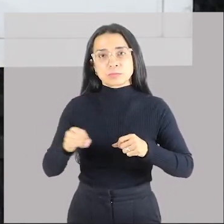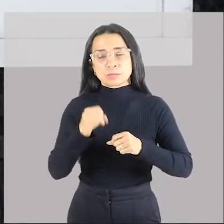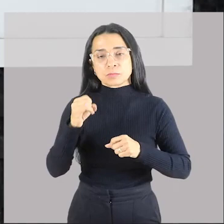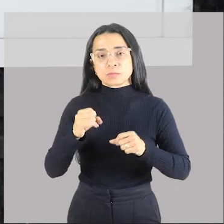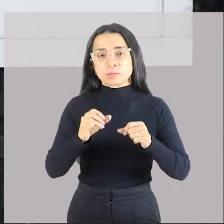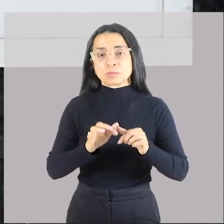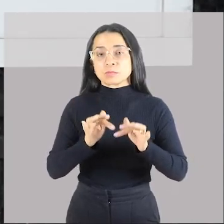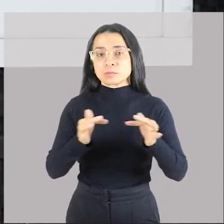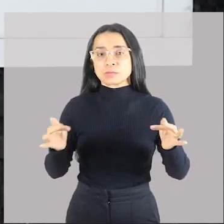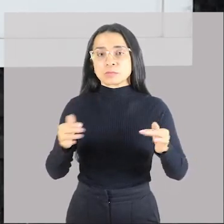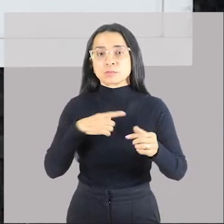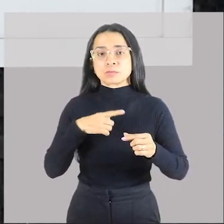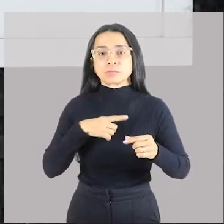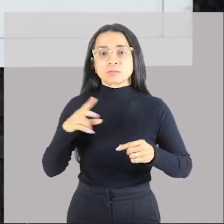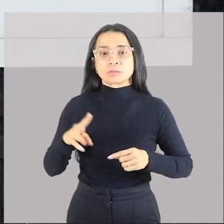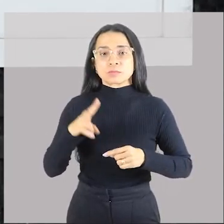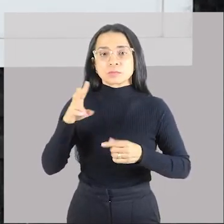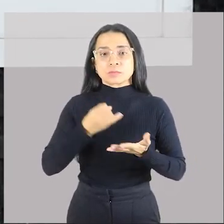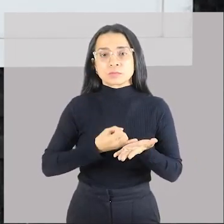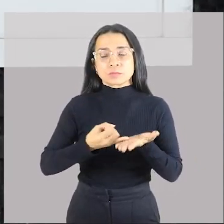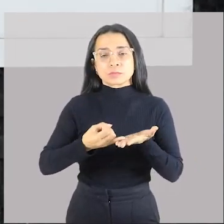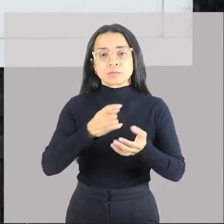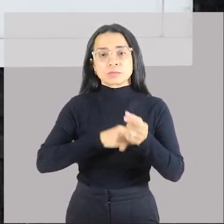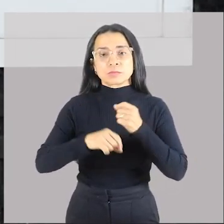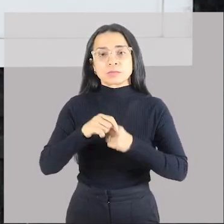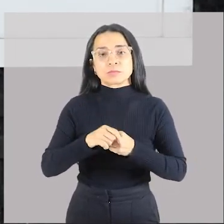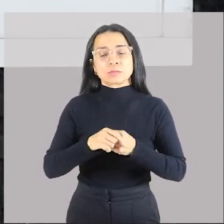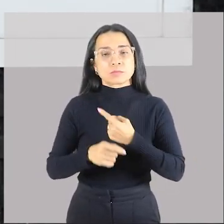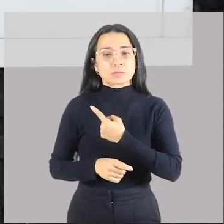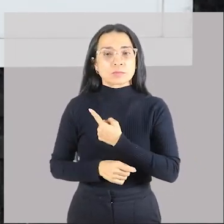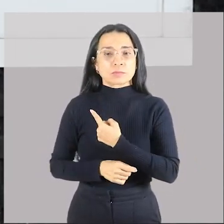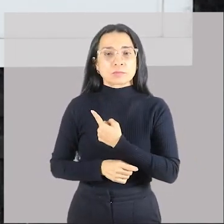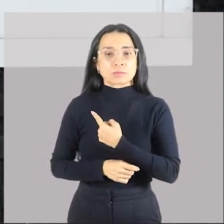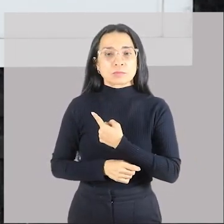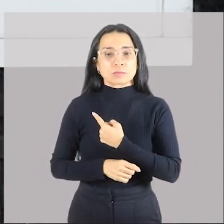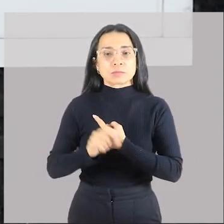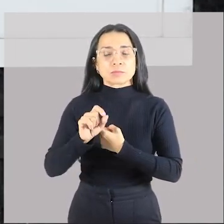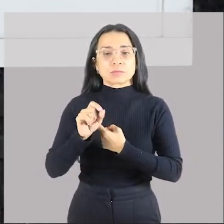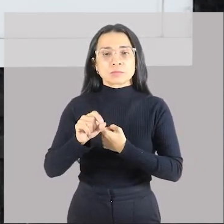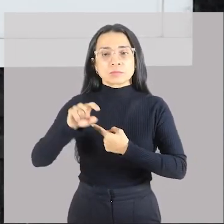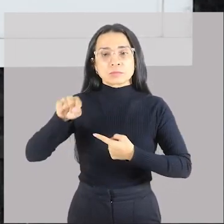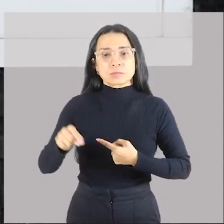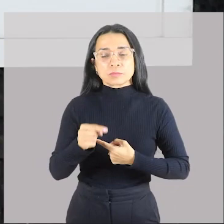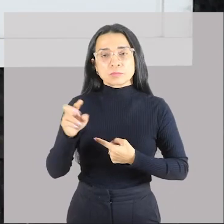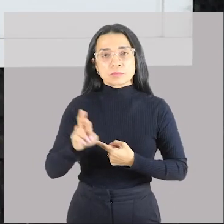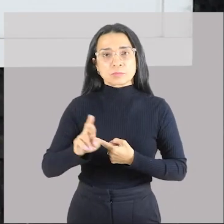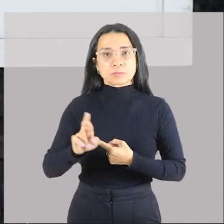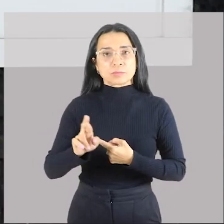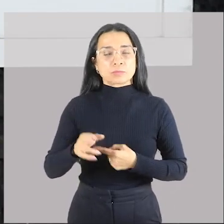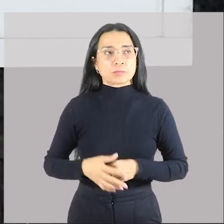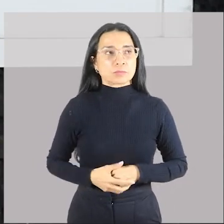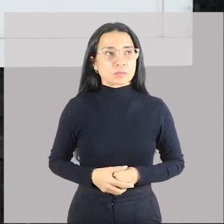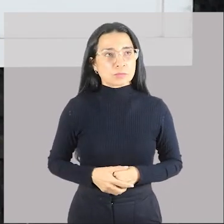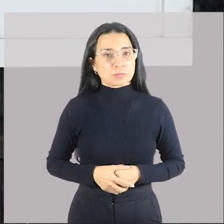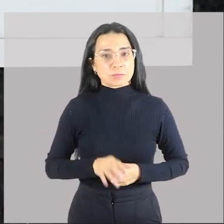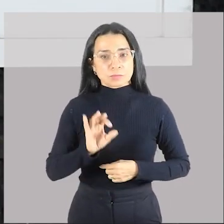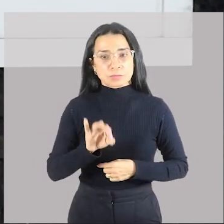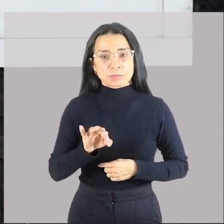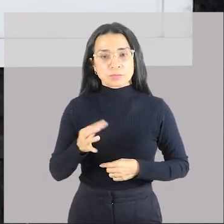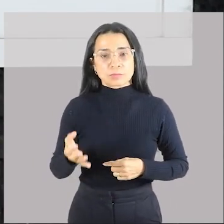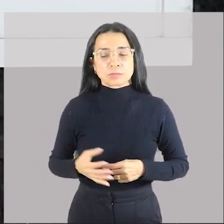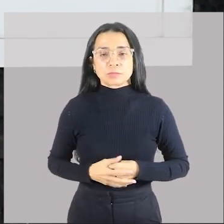tá? Então você tem aqui um valor inicial, né? O nosso capital inicial, que é R$1.000, certo?